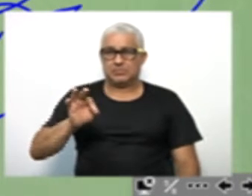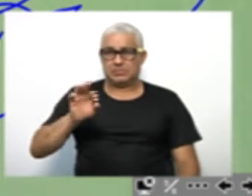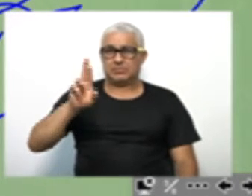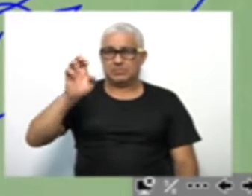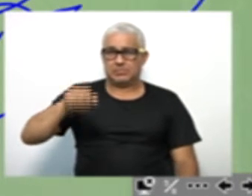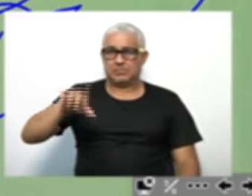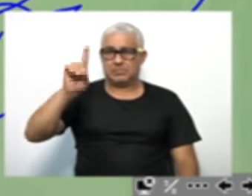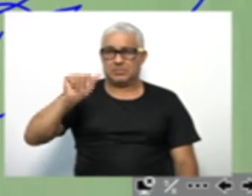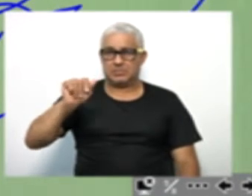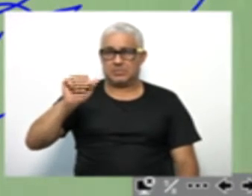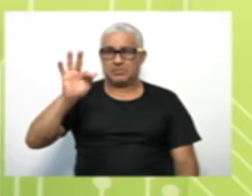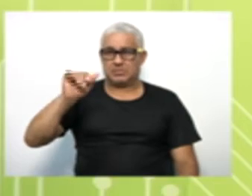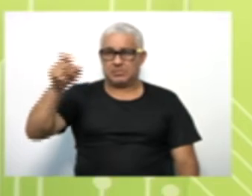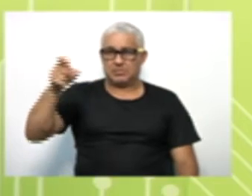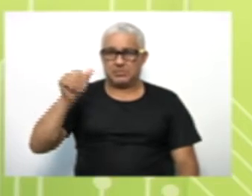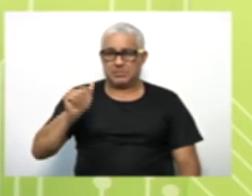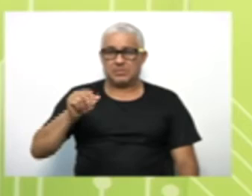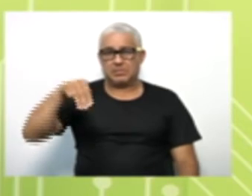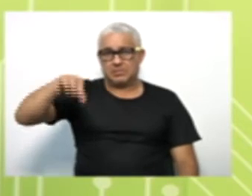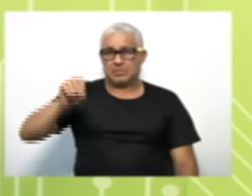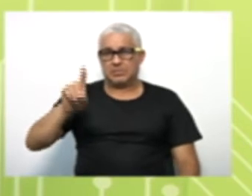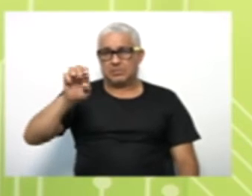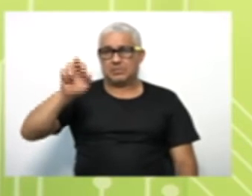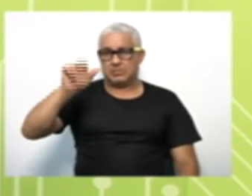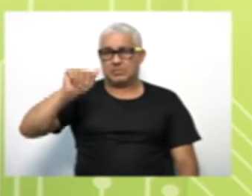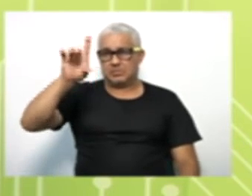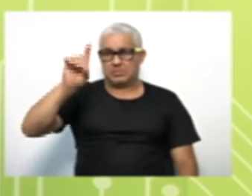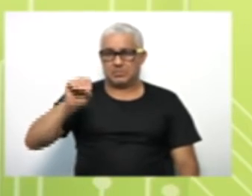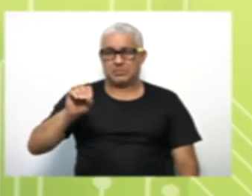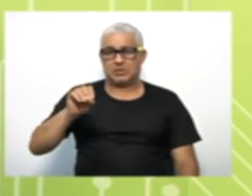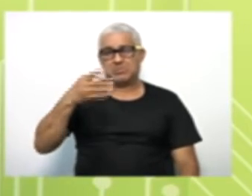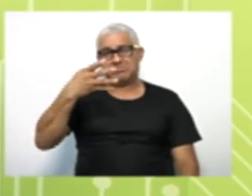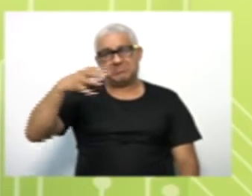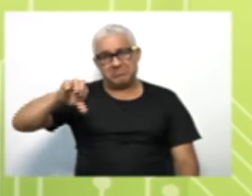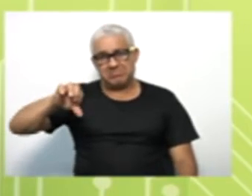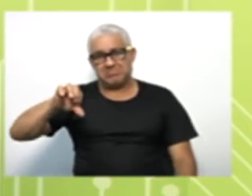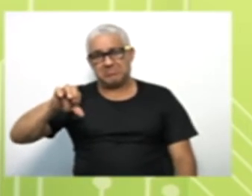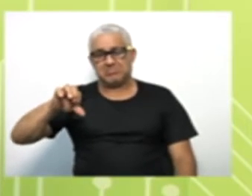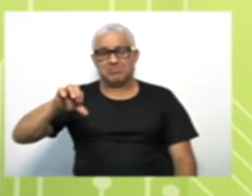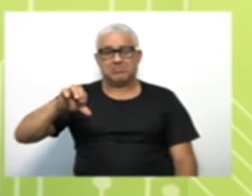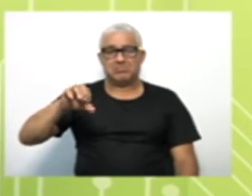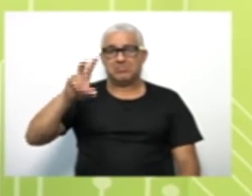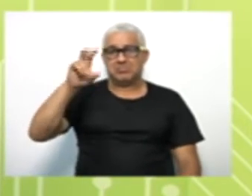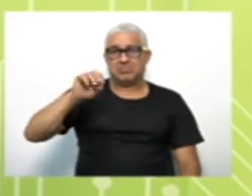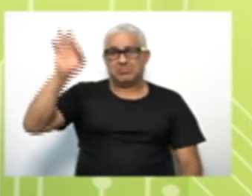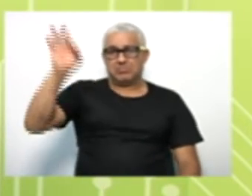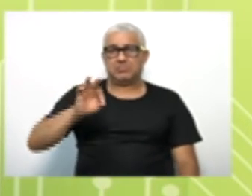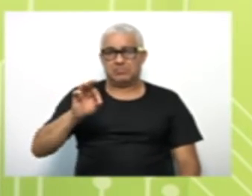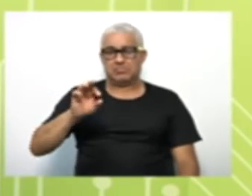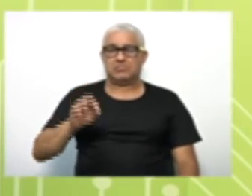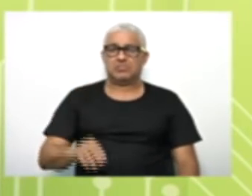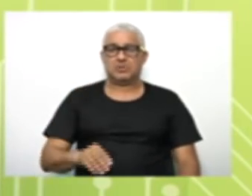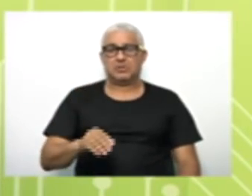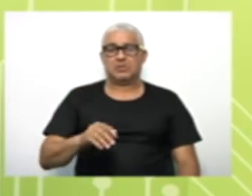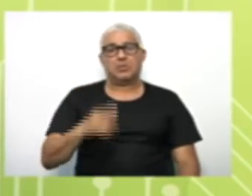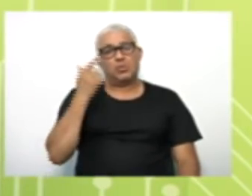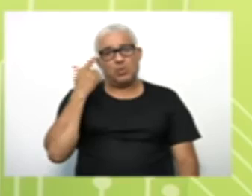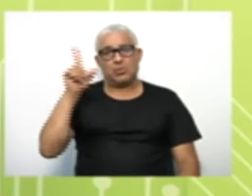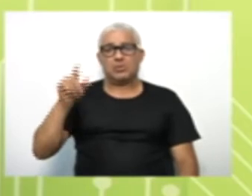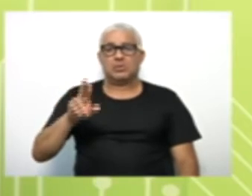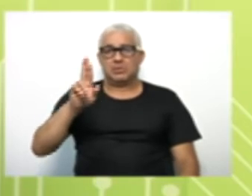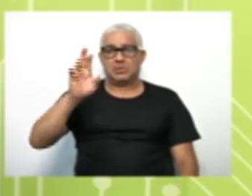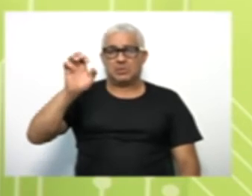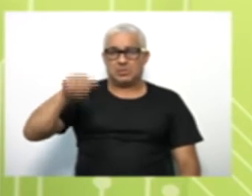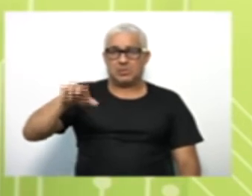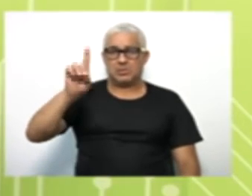em média de 49% a 50% de renda fixa e o demais em rendas variáveis. E quando você é